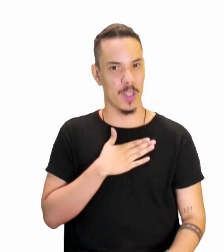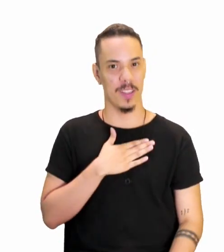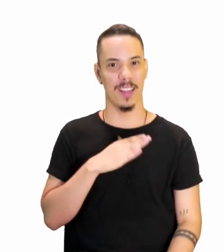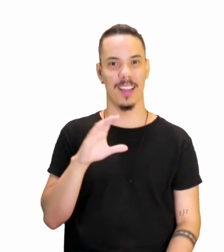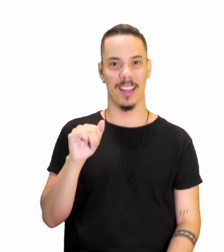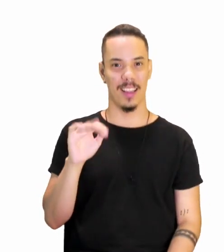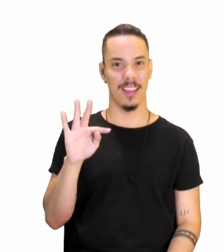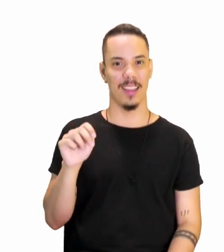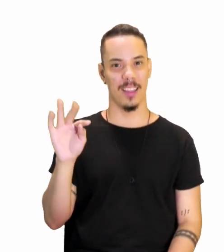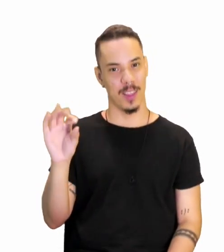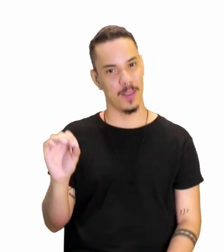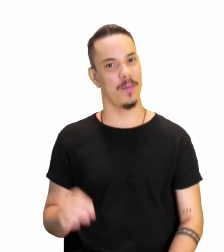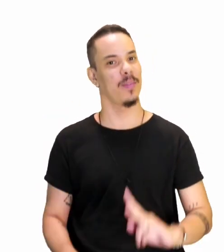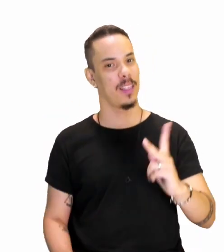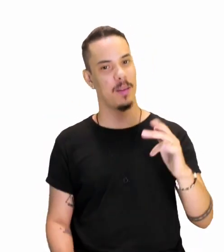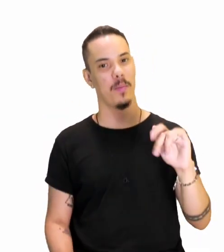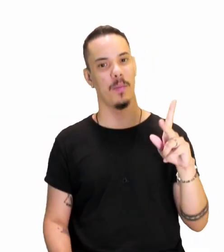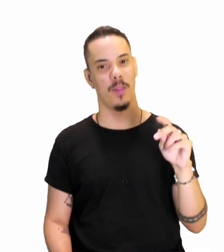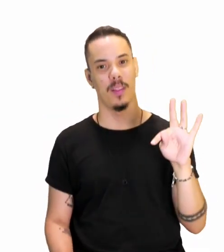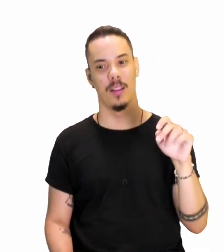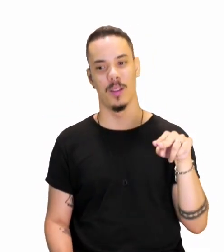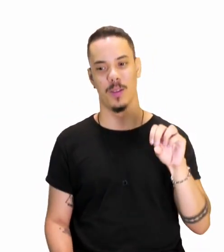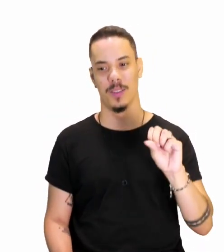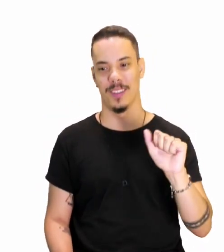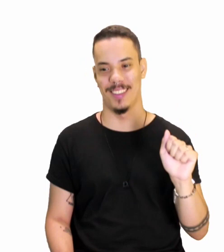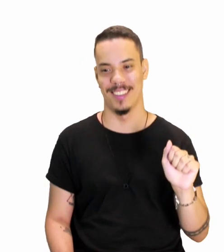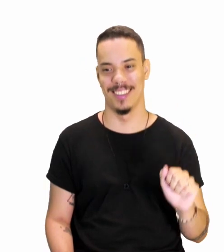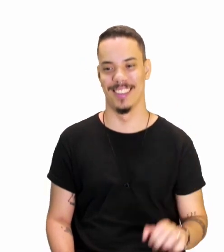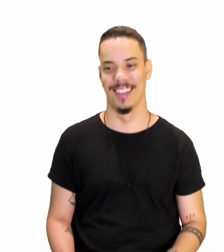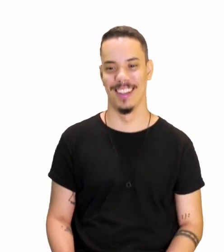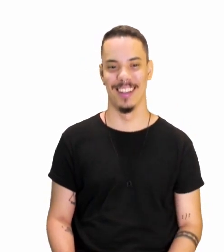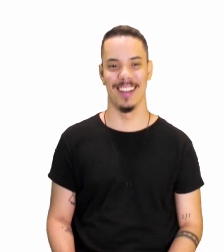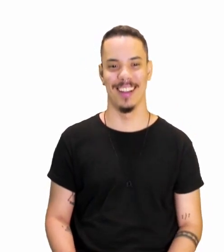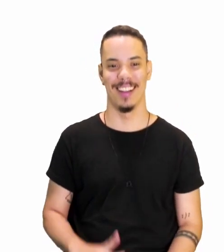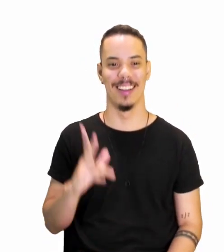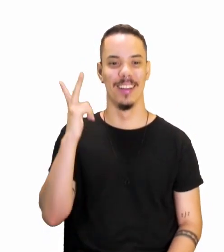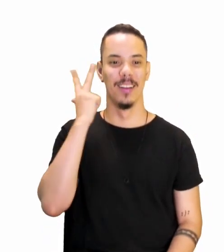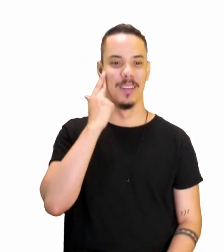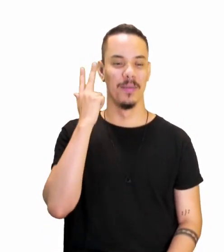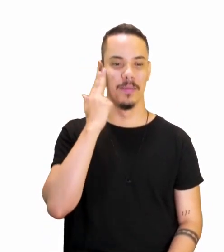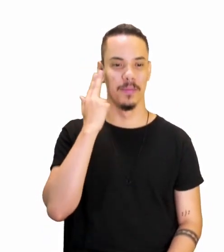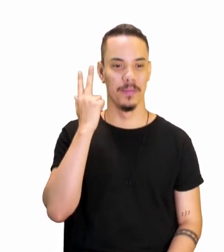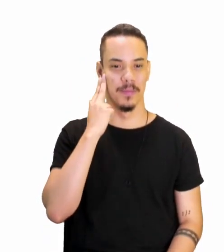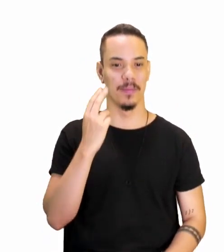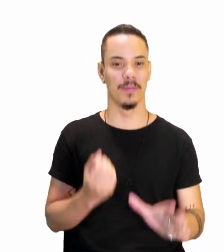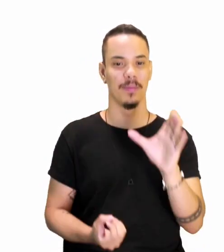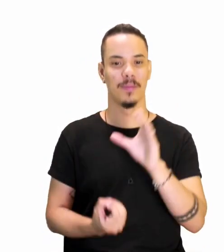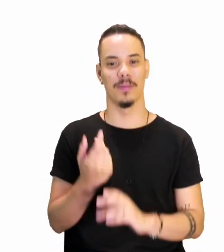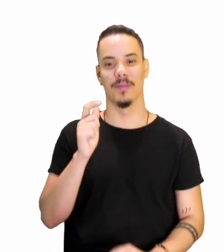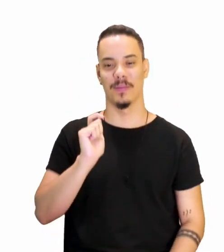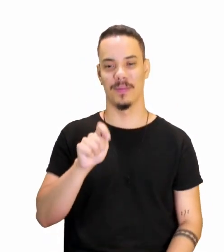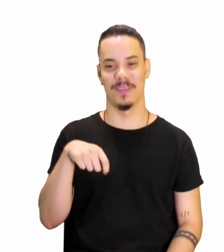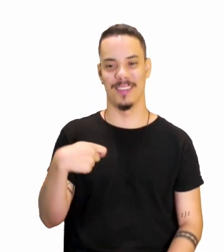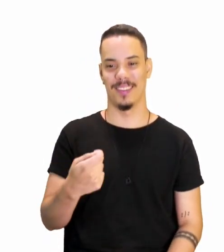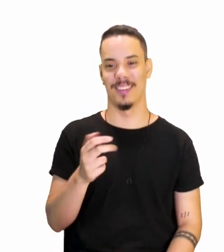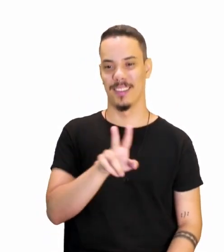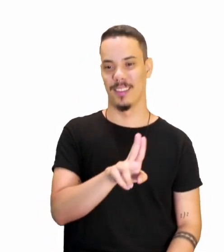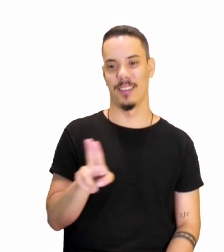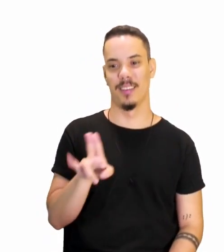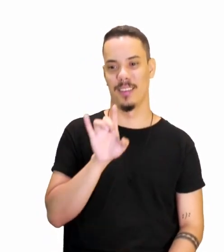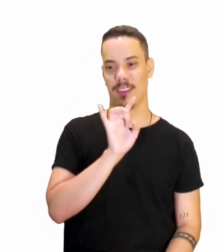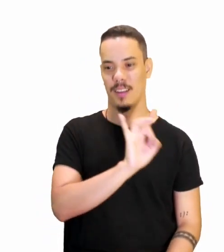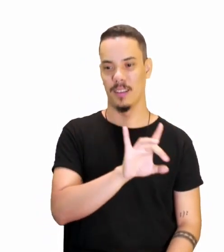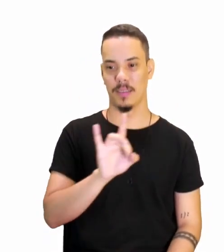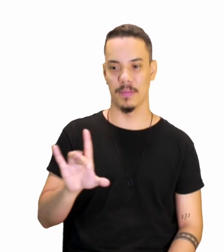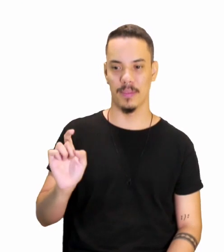Tá bom? Então, vamos lá. Os comuns designam o que? Seres de uma mesma espécie, de um